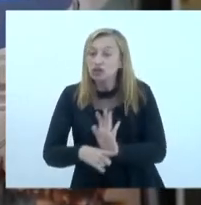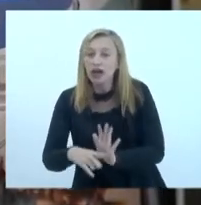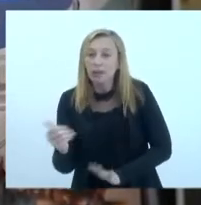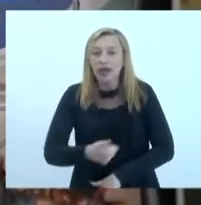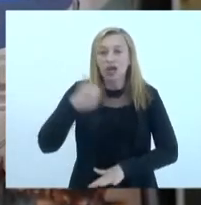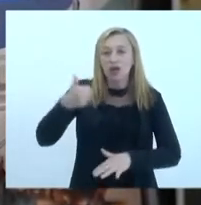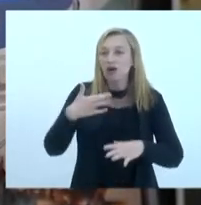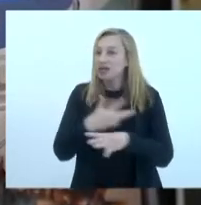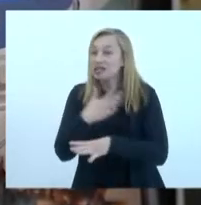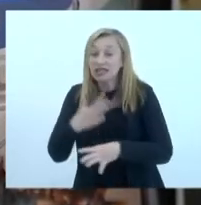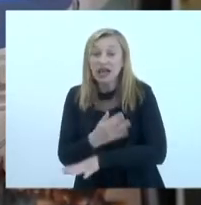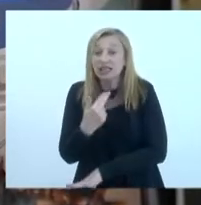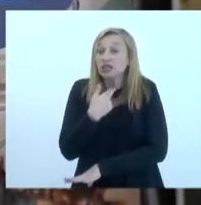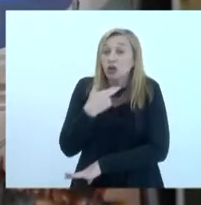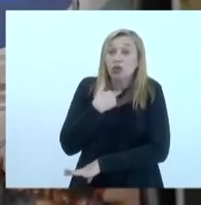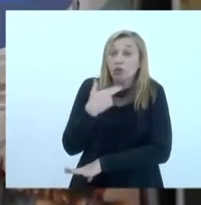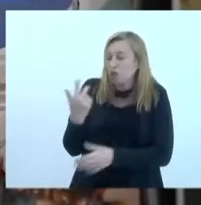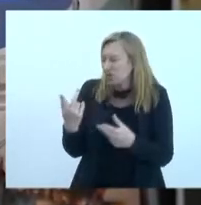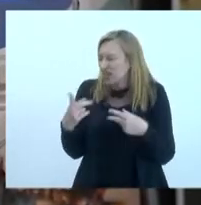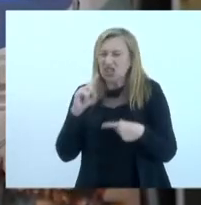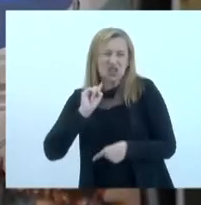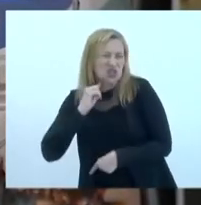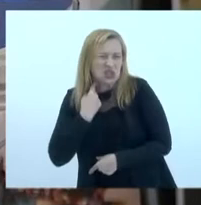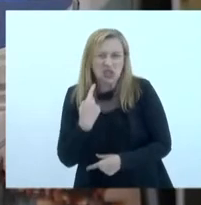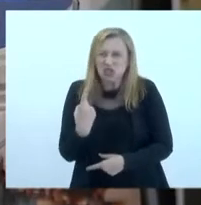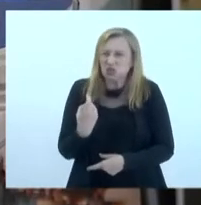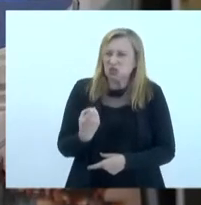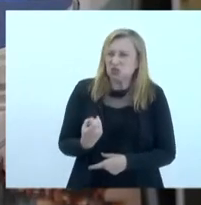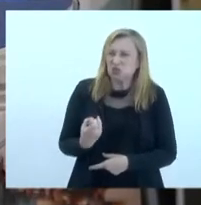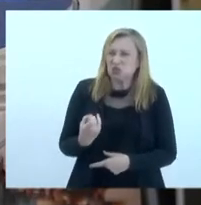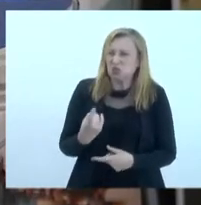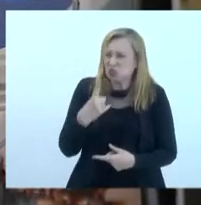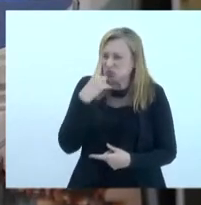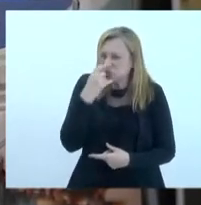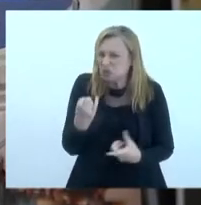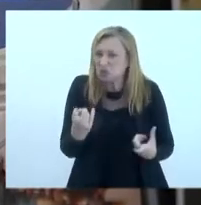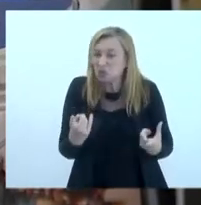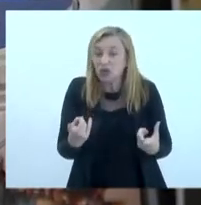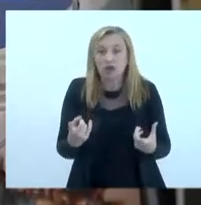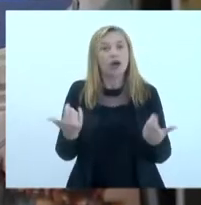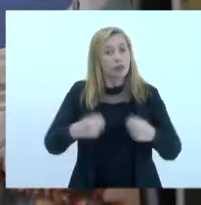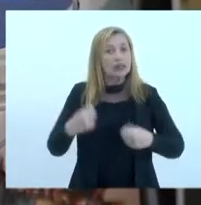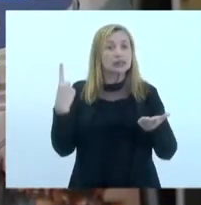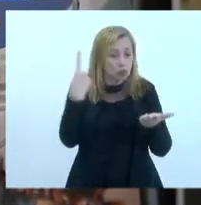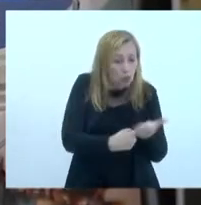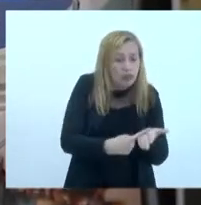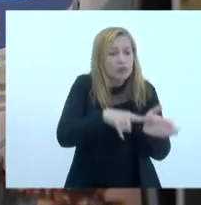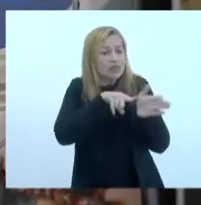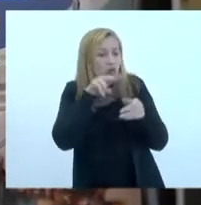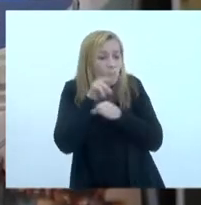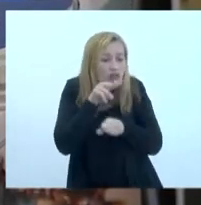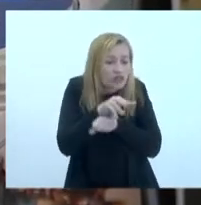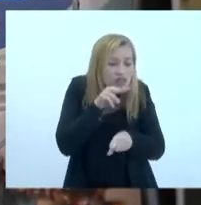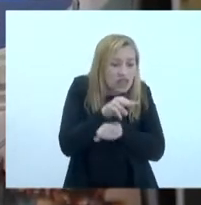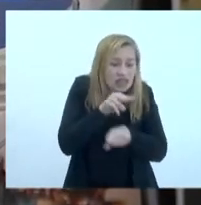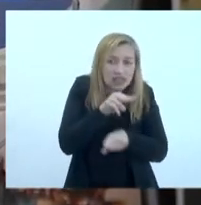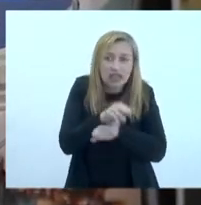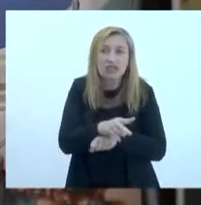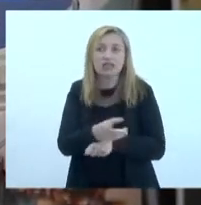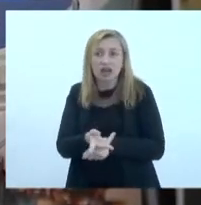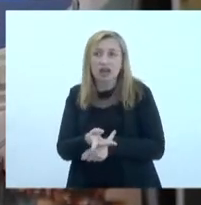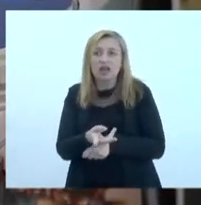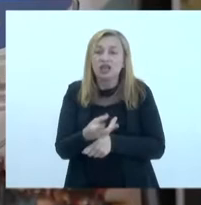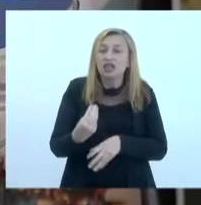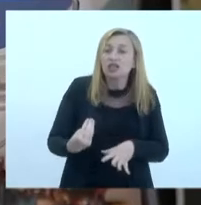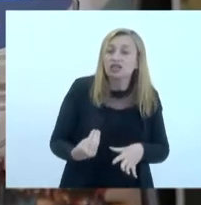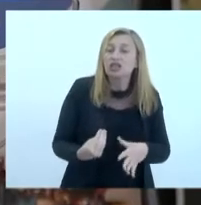As nossas cidades não podem ter lixo, não podem estar sujas. Nós precisamos de um comprometimento com a fiscalização da construção